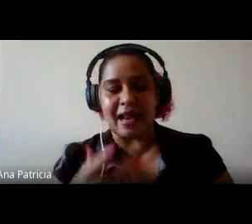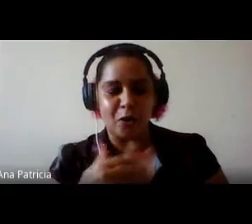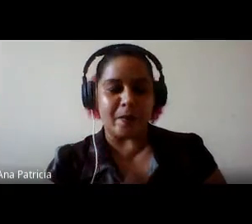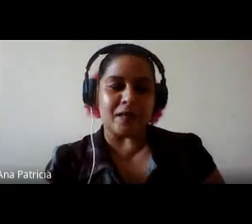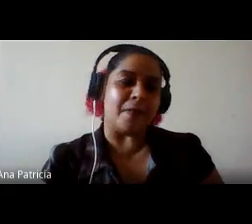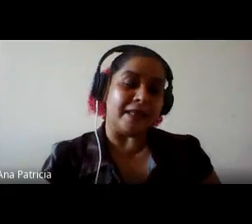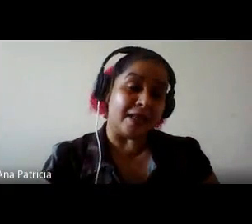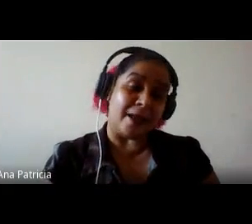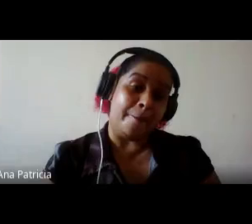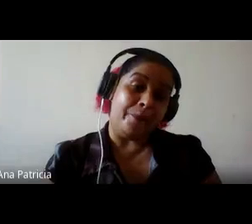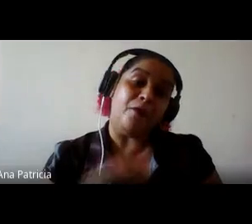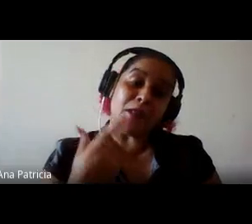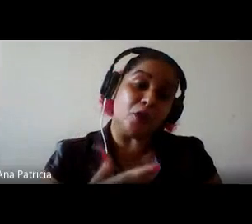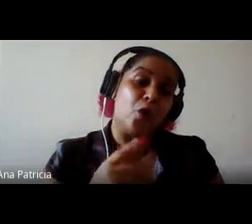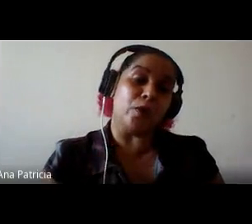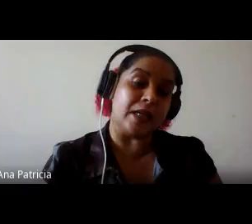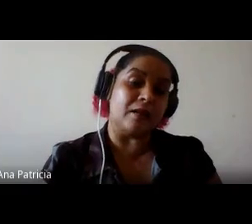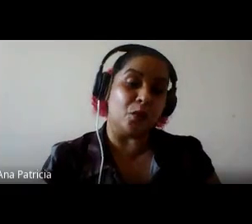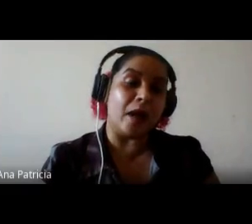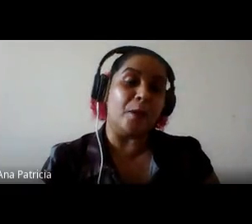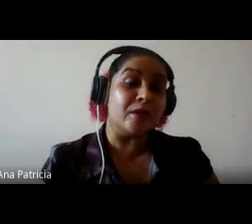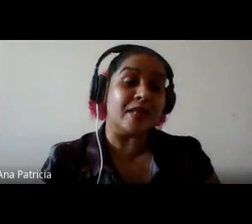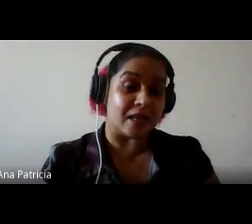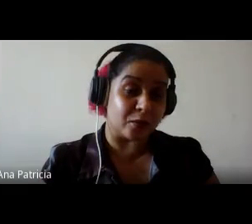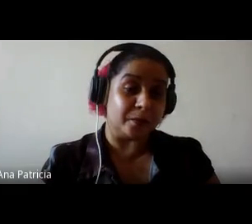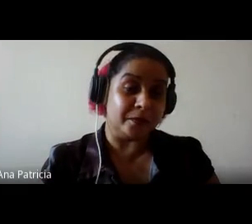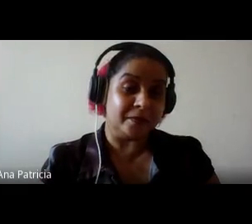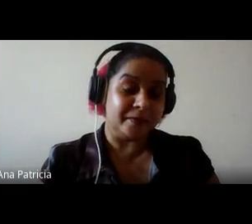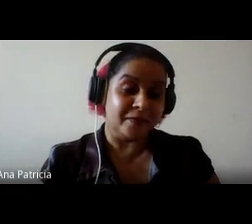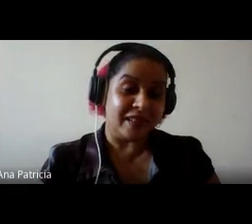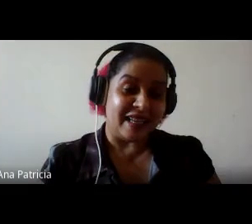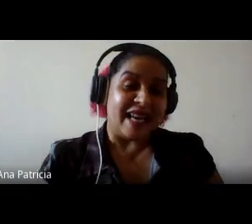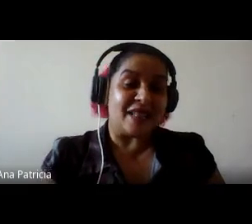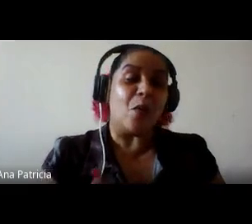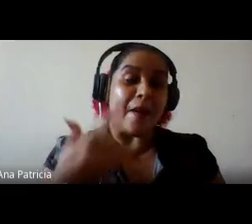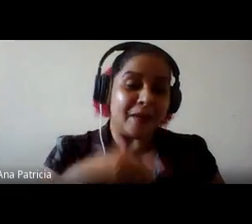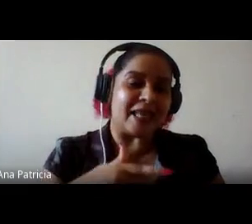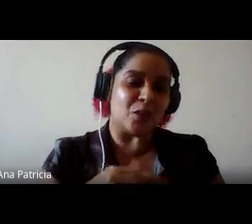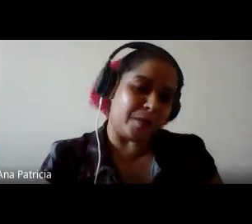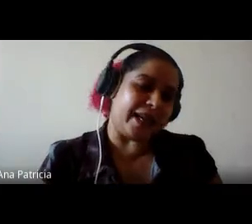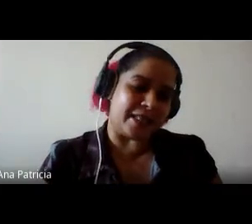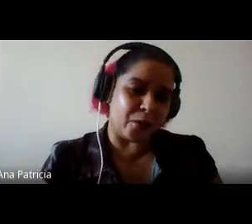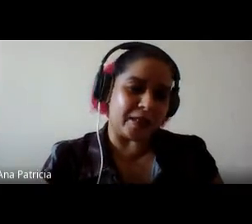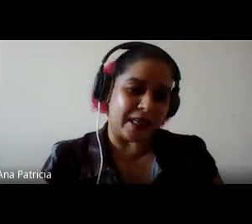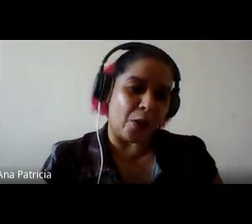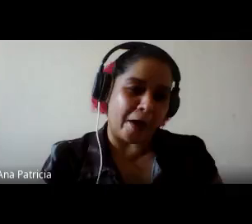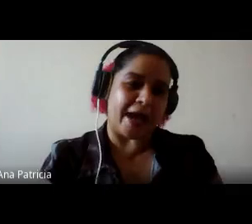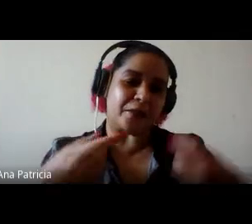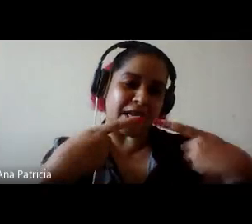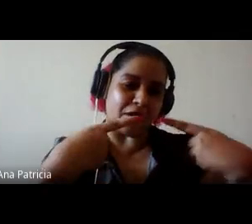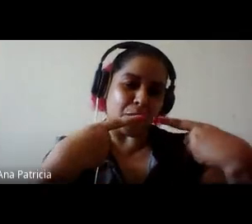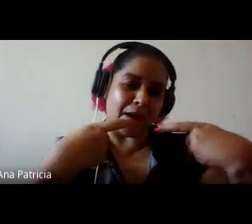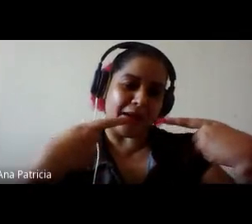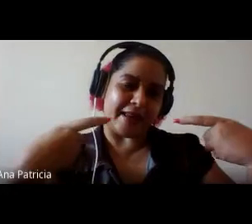entendendo. Aí ele olhou para mim e disse, Patrícia, você trocou o sinal de duelo por sexo. Então, repita a sua explicação com o sinal